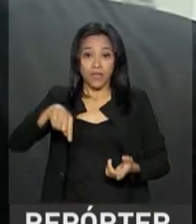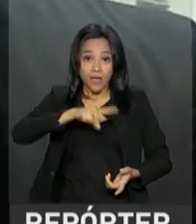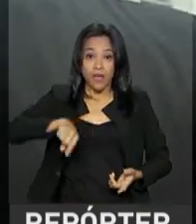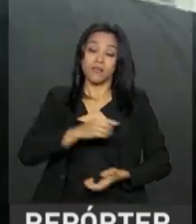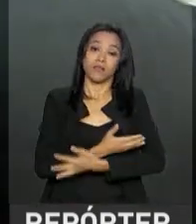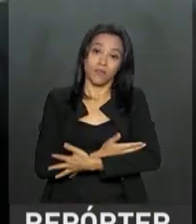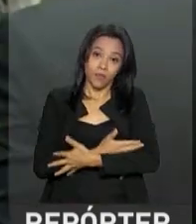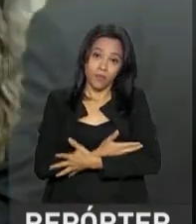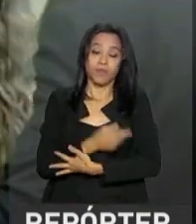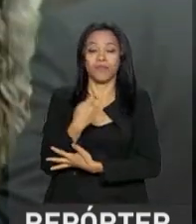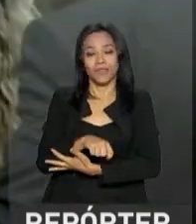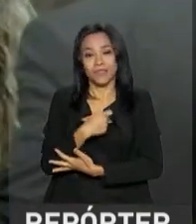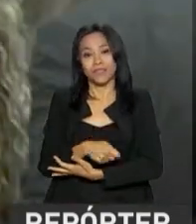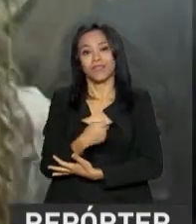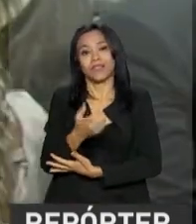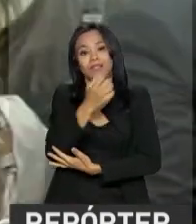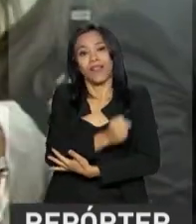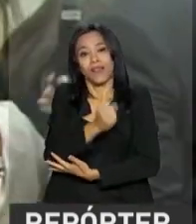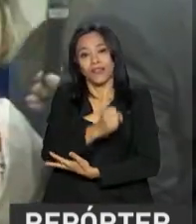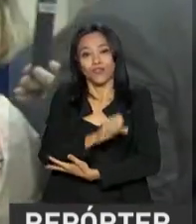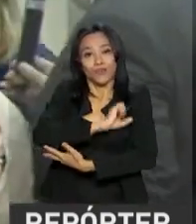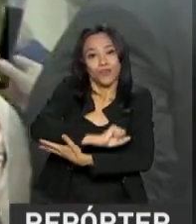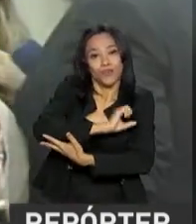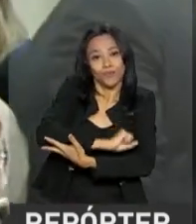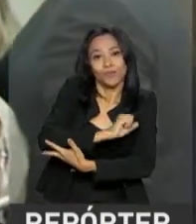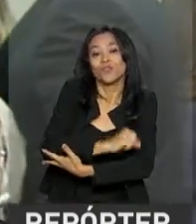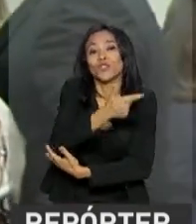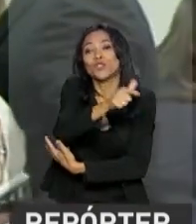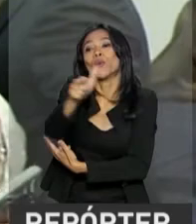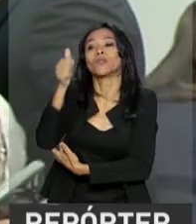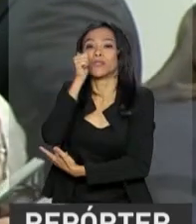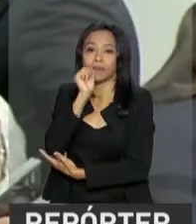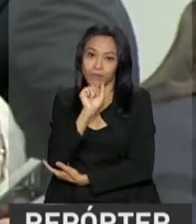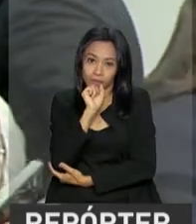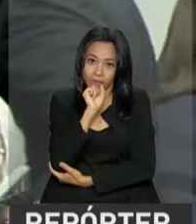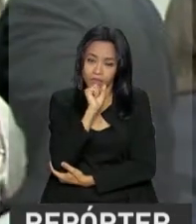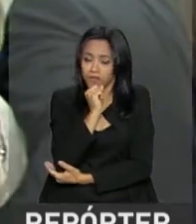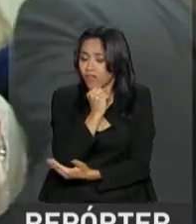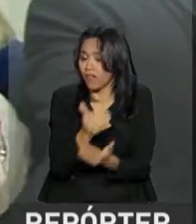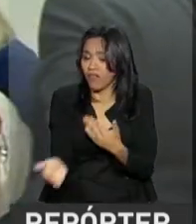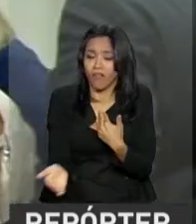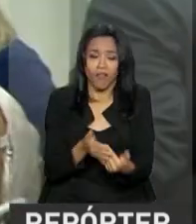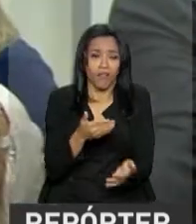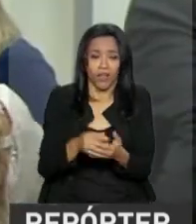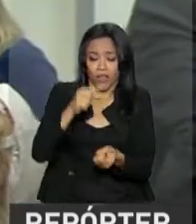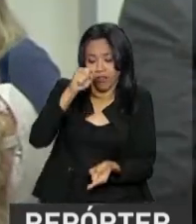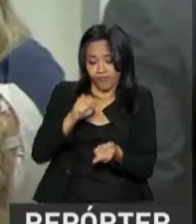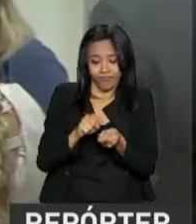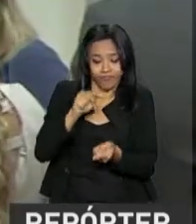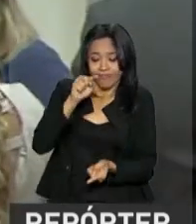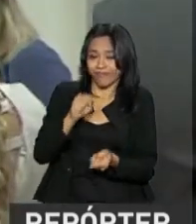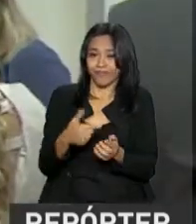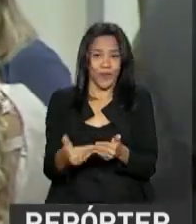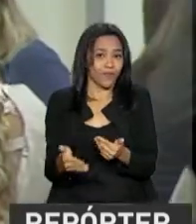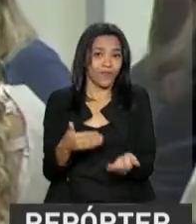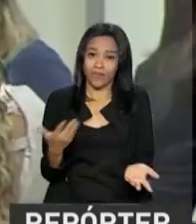demais da doação do leite materno de outras mães. Qualquer quantidade,